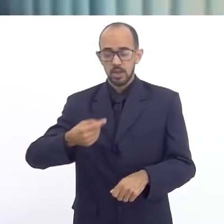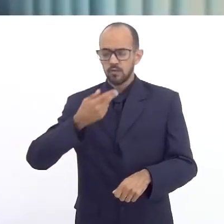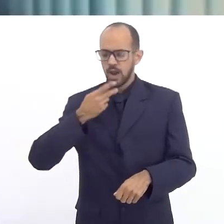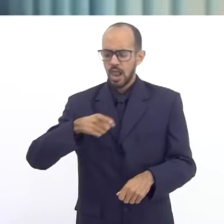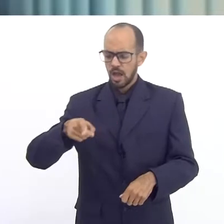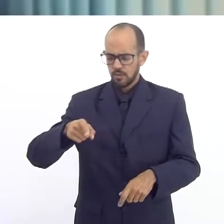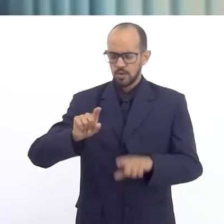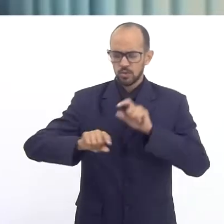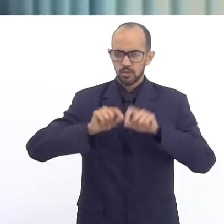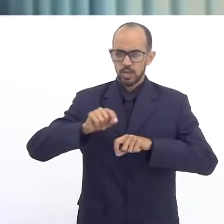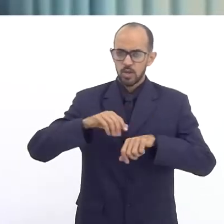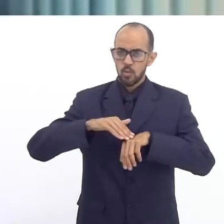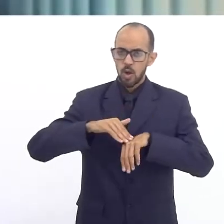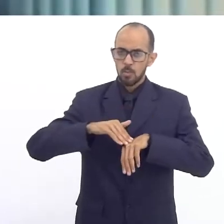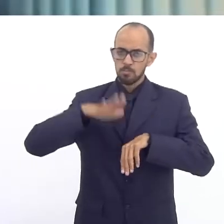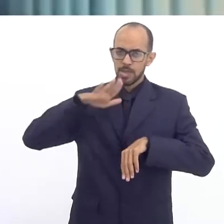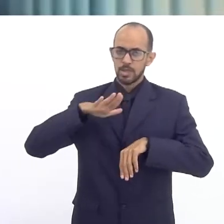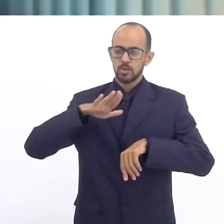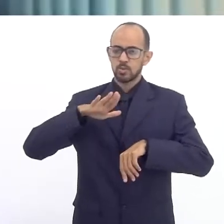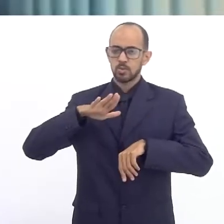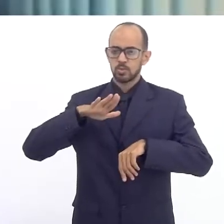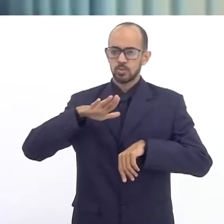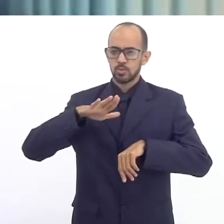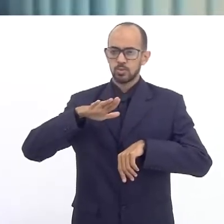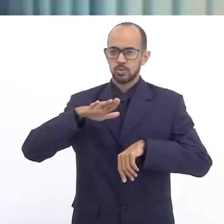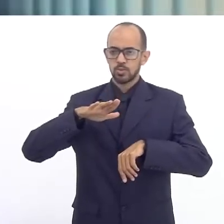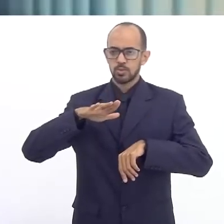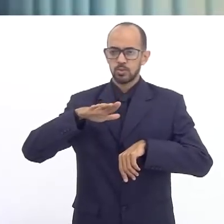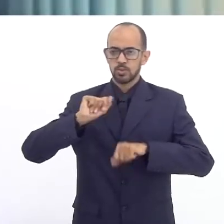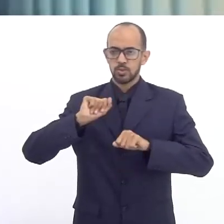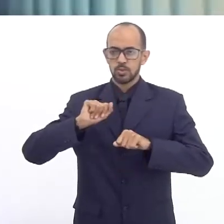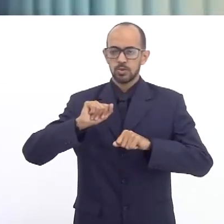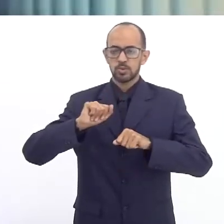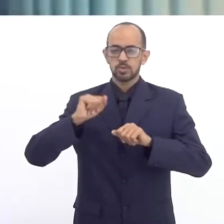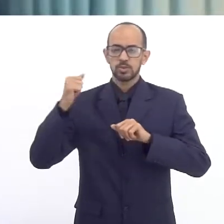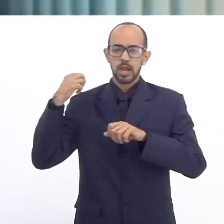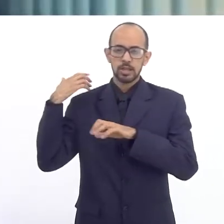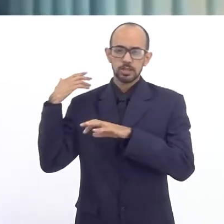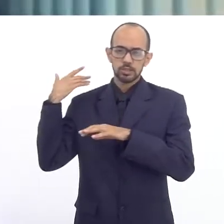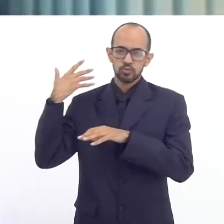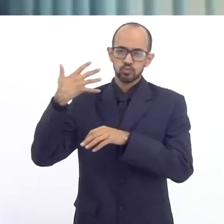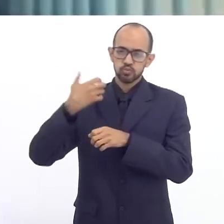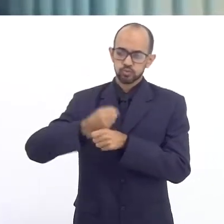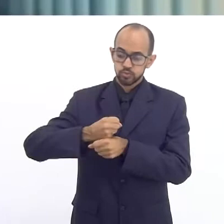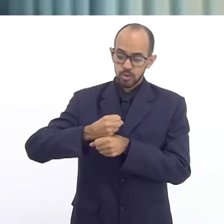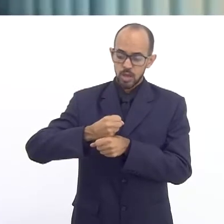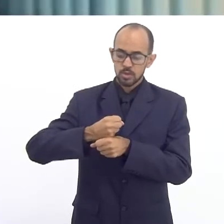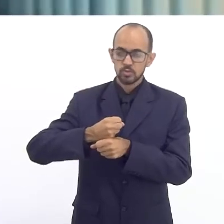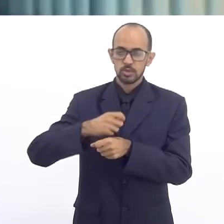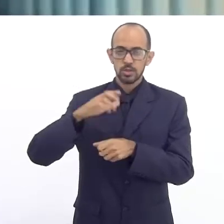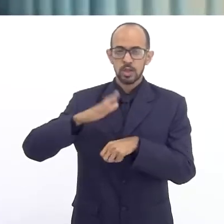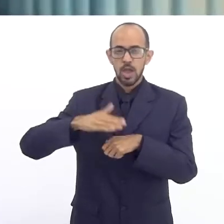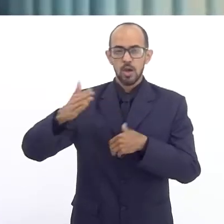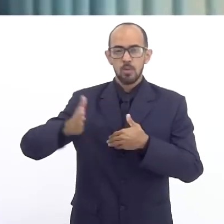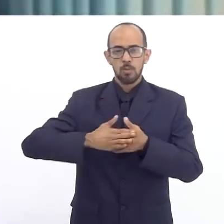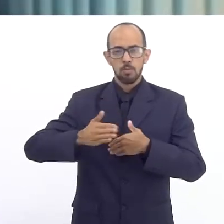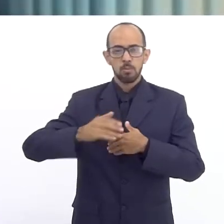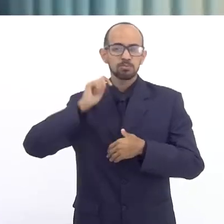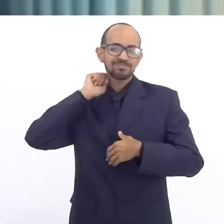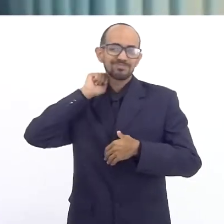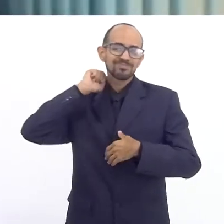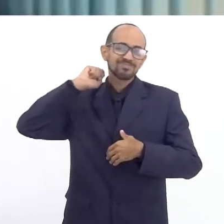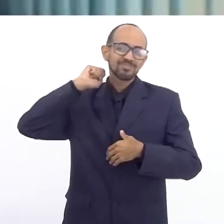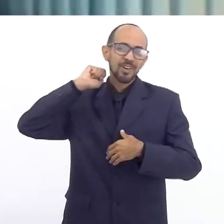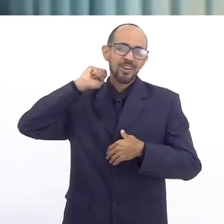para o aumento muito impressionante. Na última década, o suicídio entre os